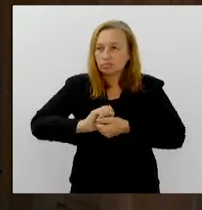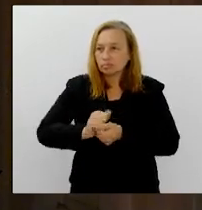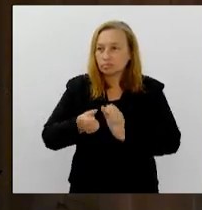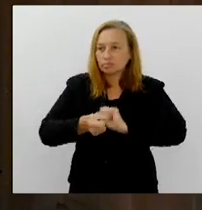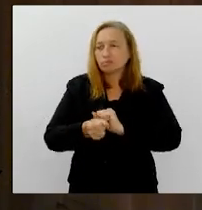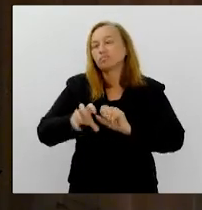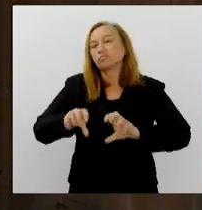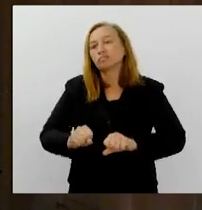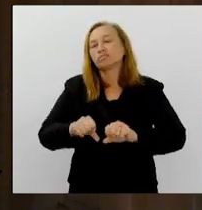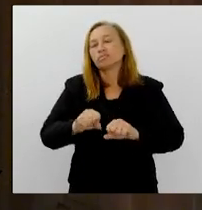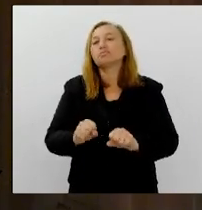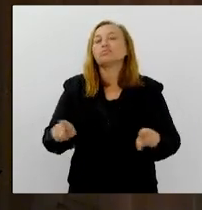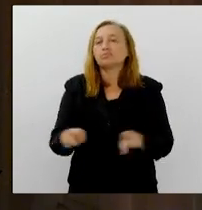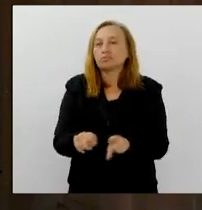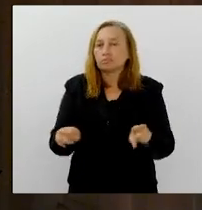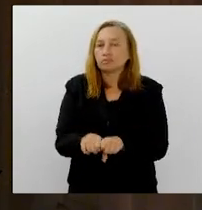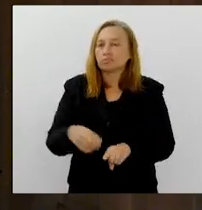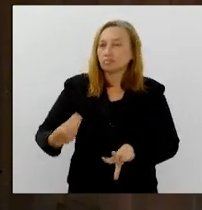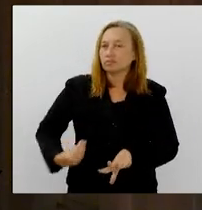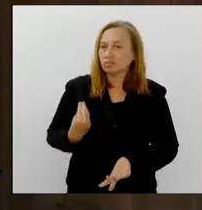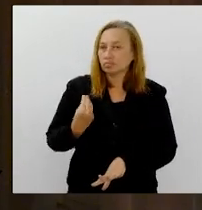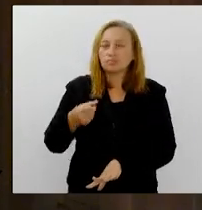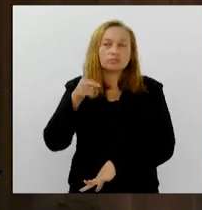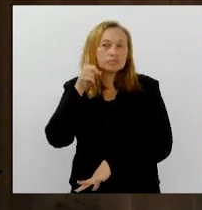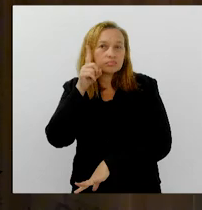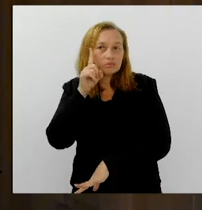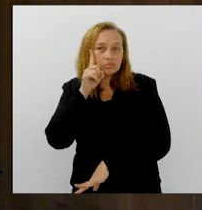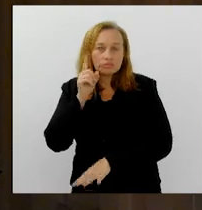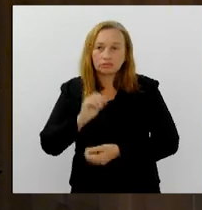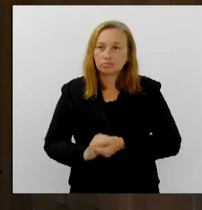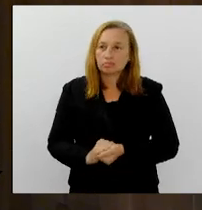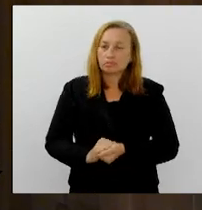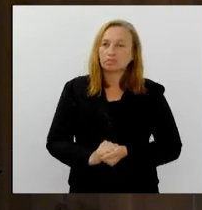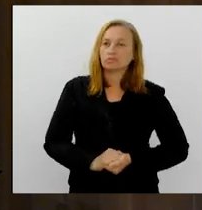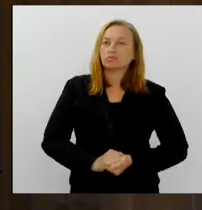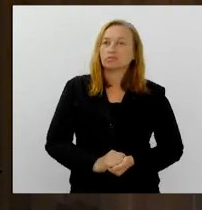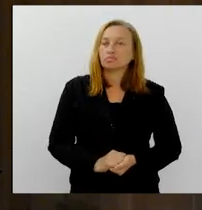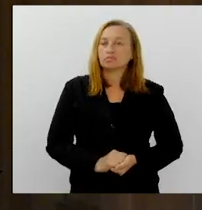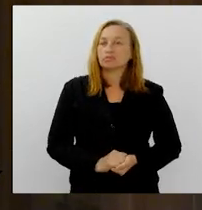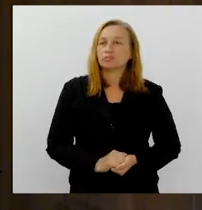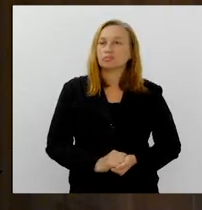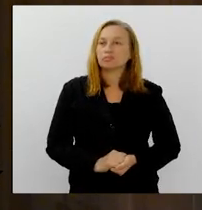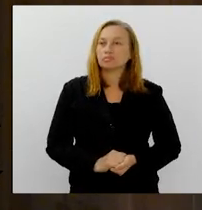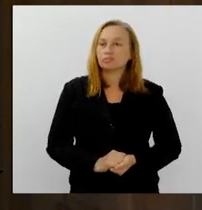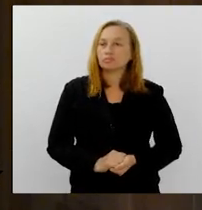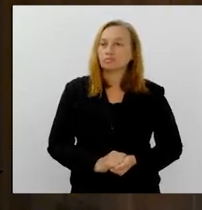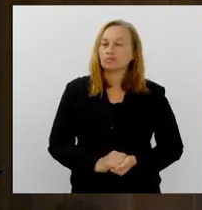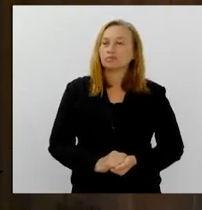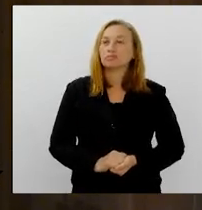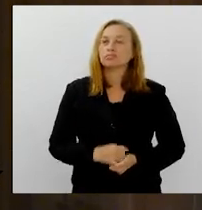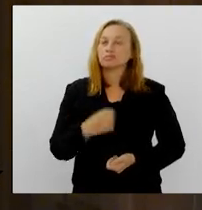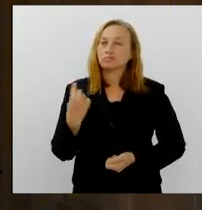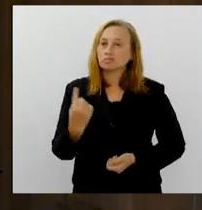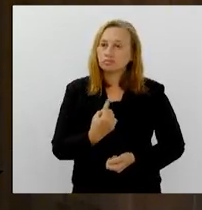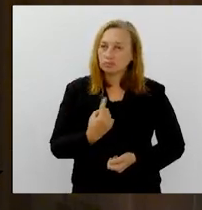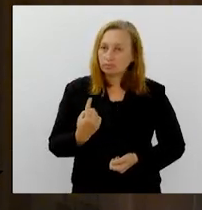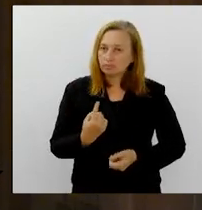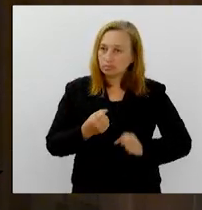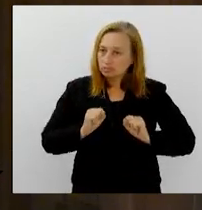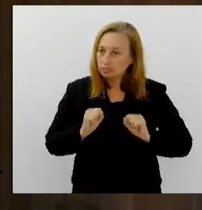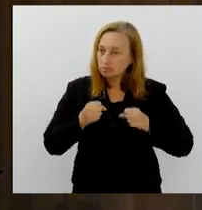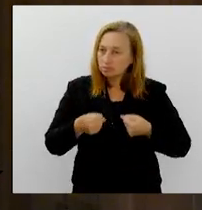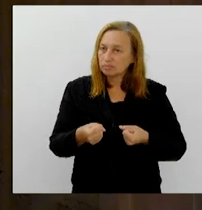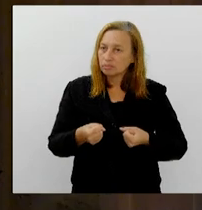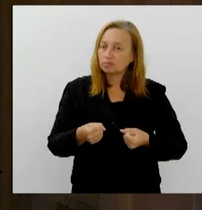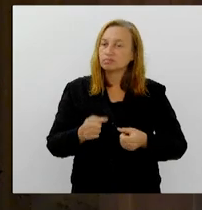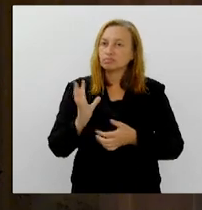nossa vida cotidiana, a nossa vida ordinária, que a gente suporta e, portanto, produz arte e